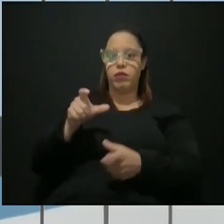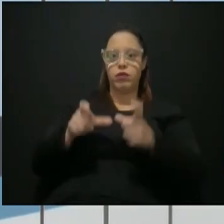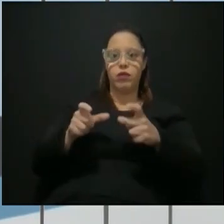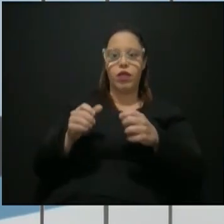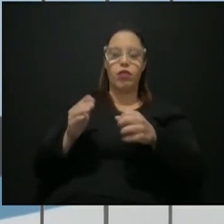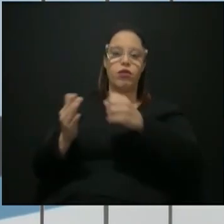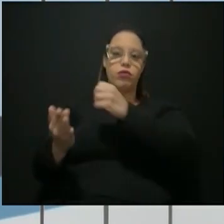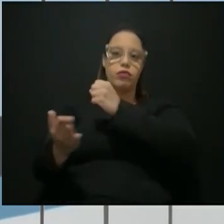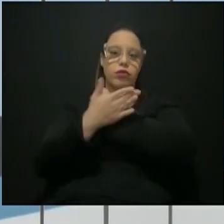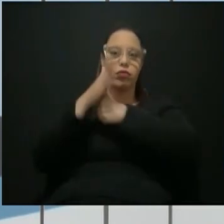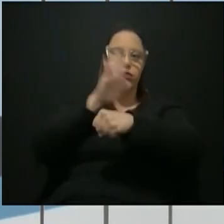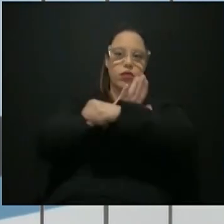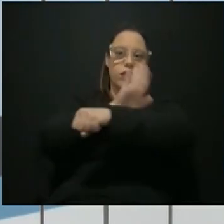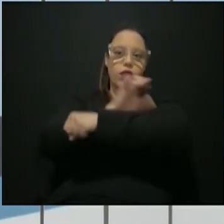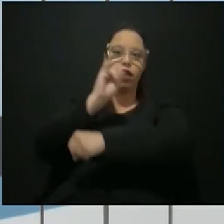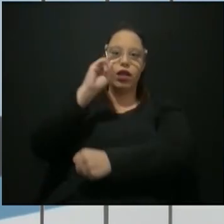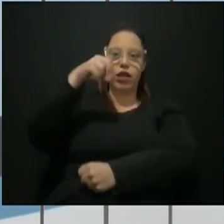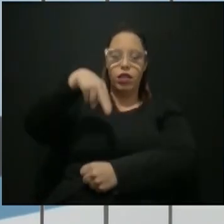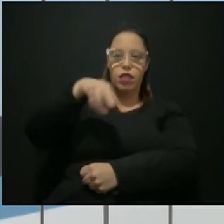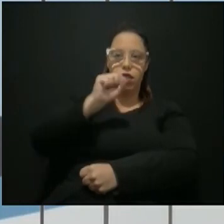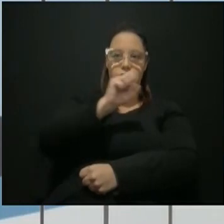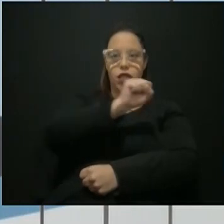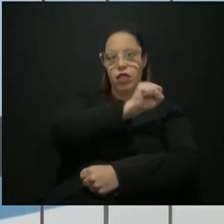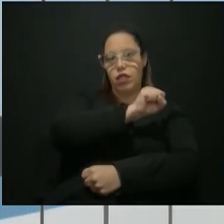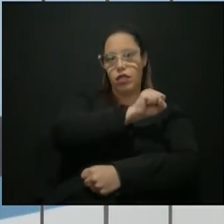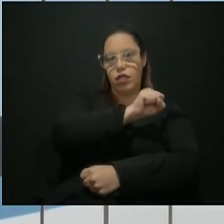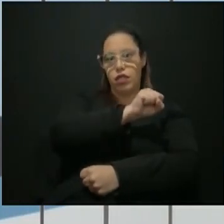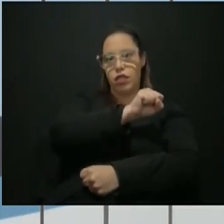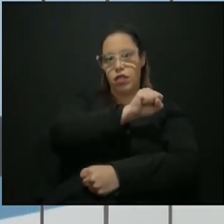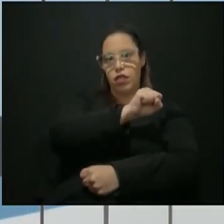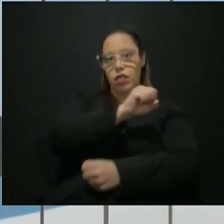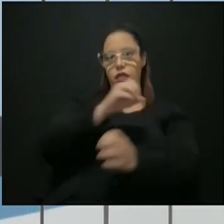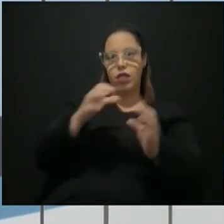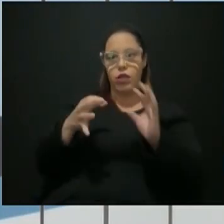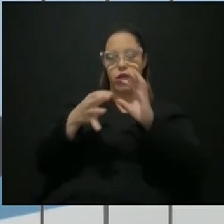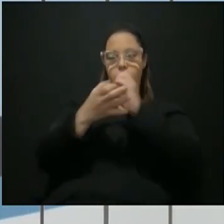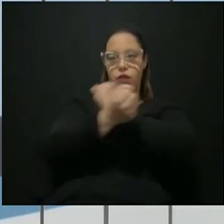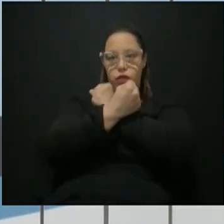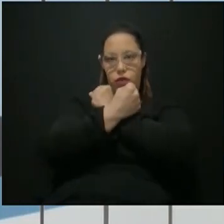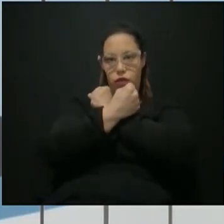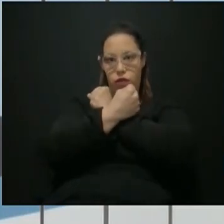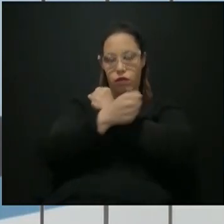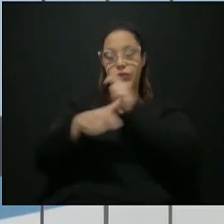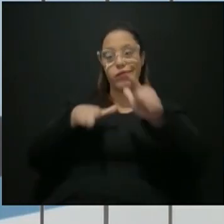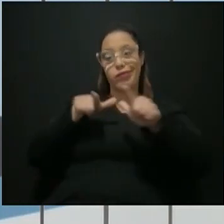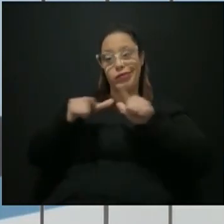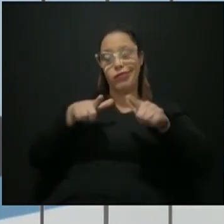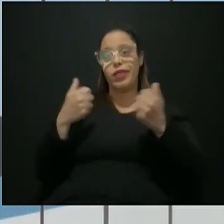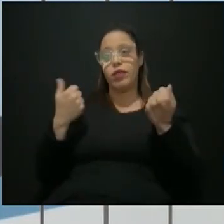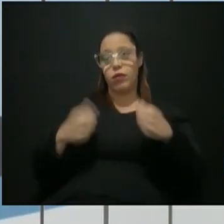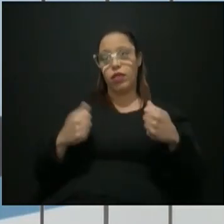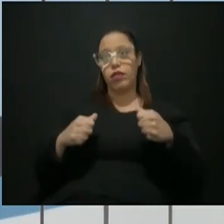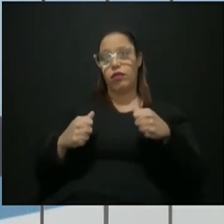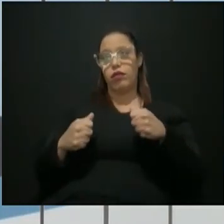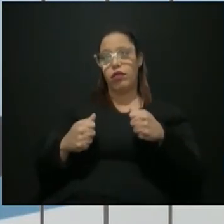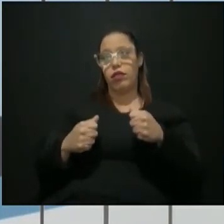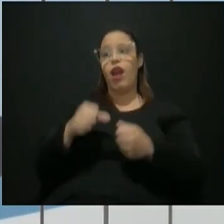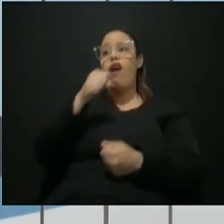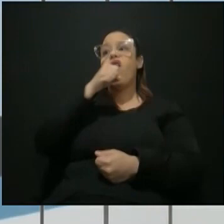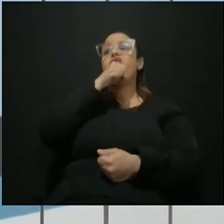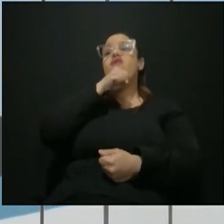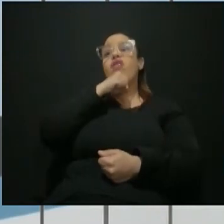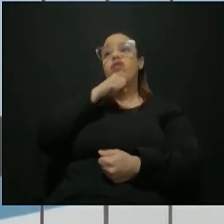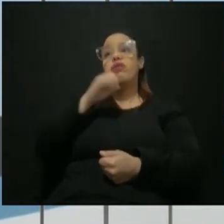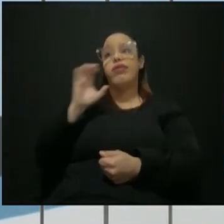o INSS, não estão tendo a sua proteção do trabalho que deveriam, e elas vão se tornar idosas também. Então a gente tem